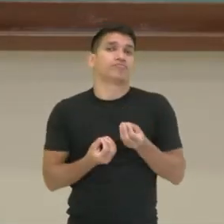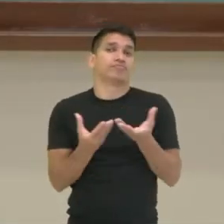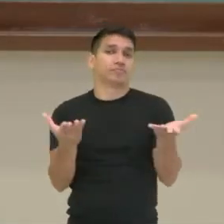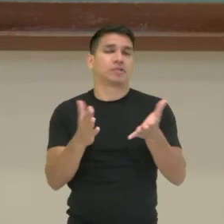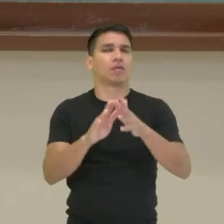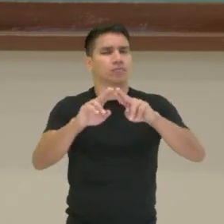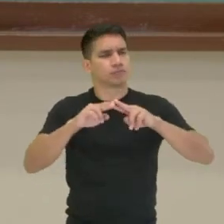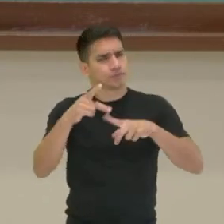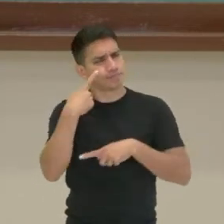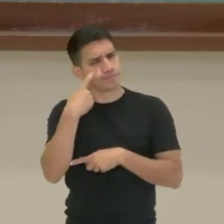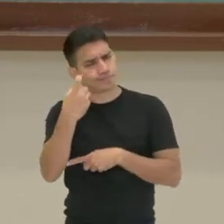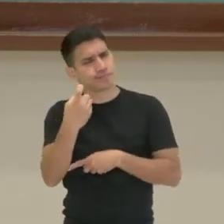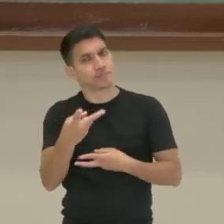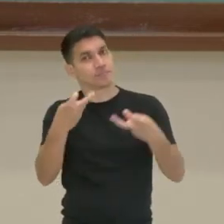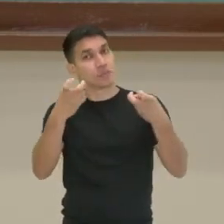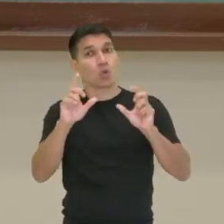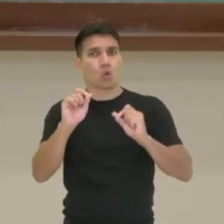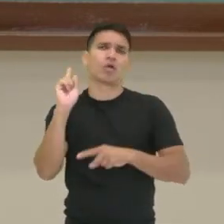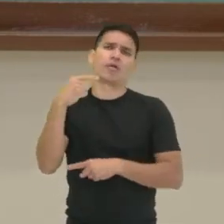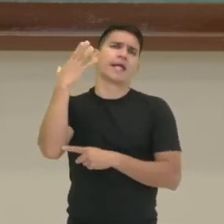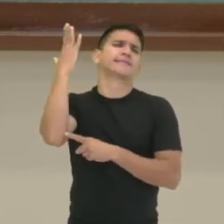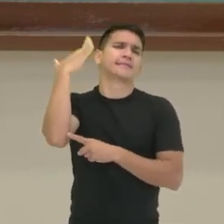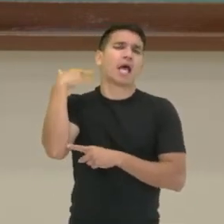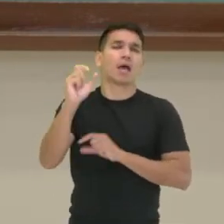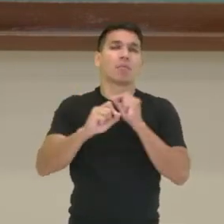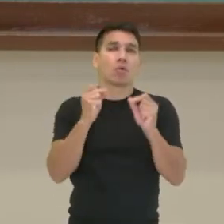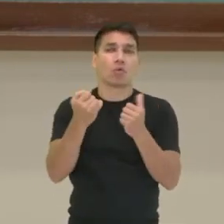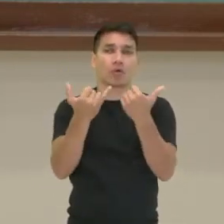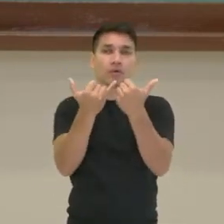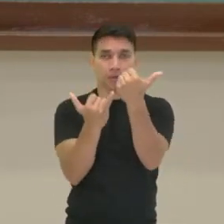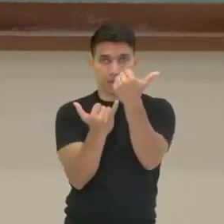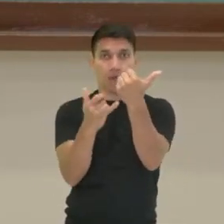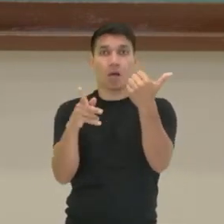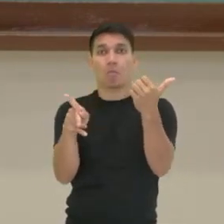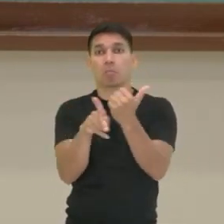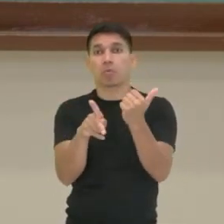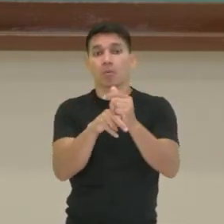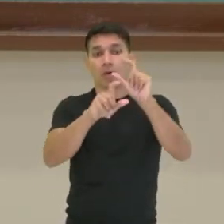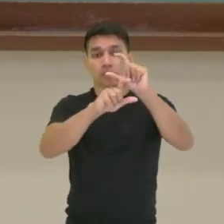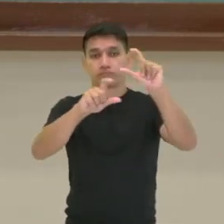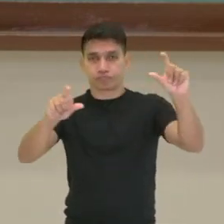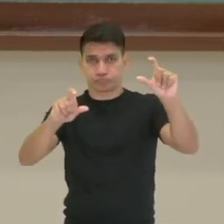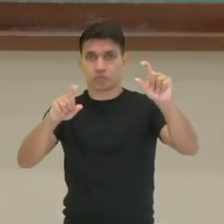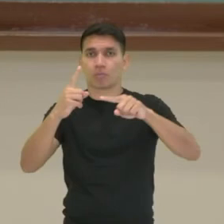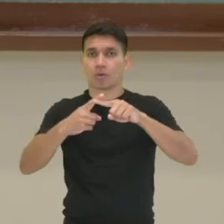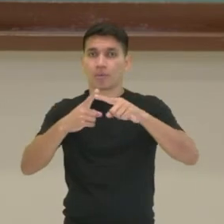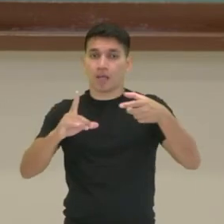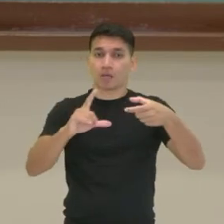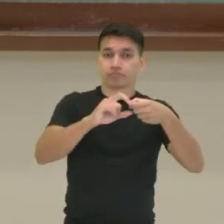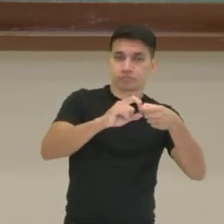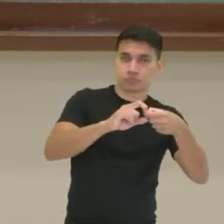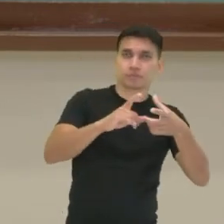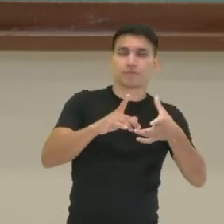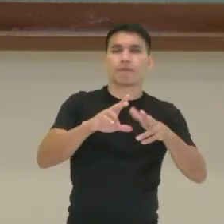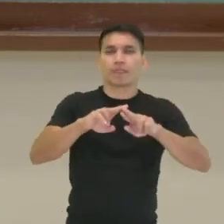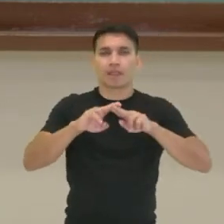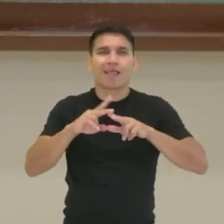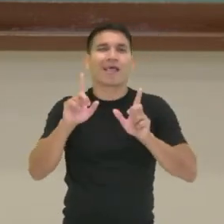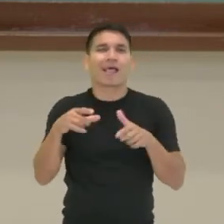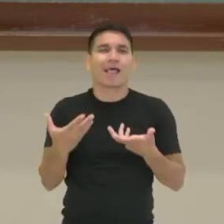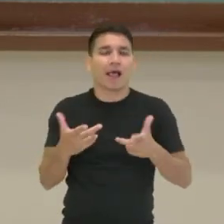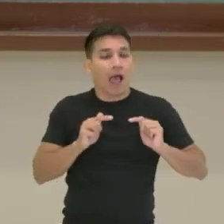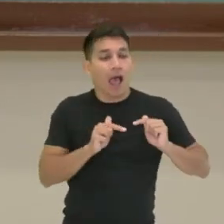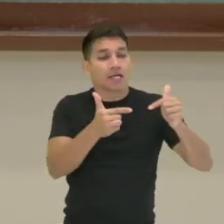interessante observar. Nós sabemos que a subordinada, o período composto por subordinação, ela é composto por